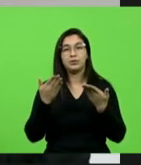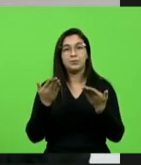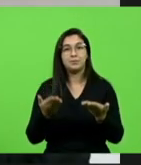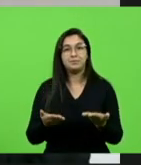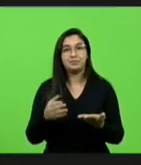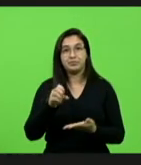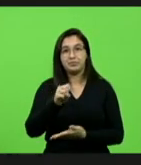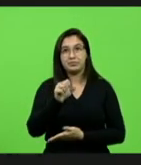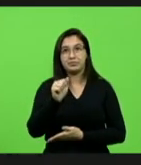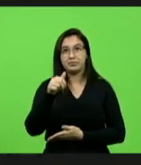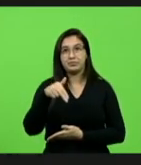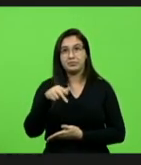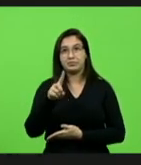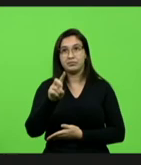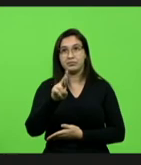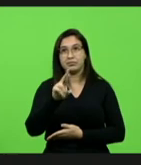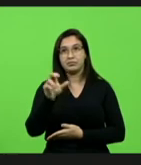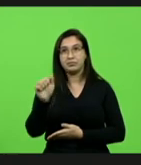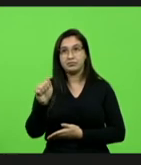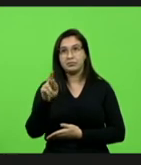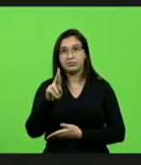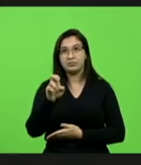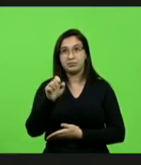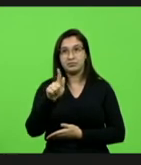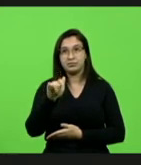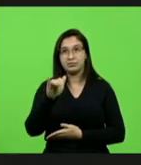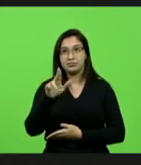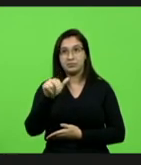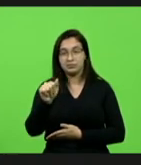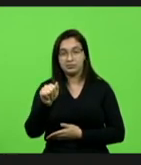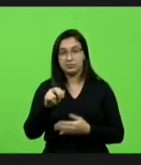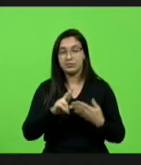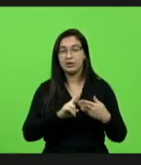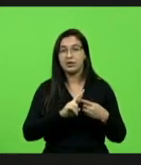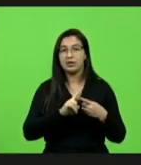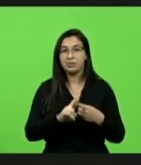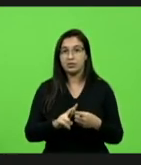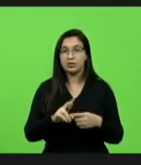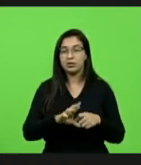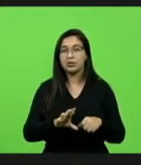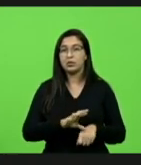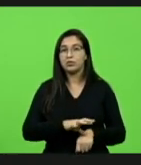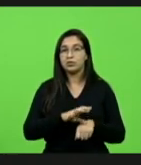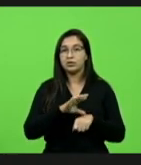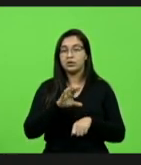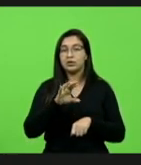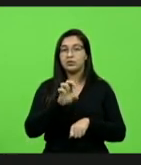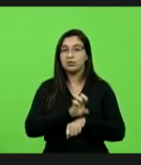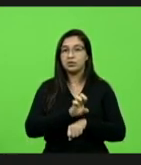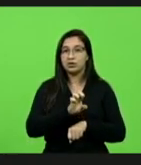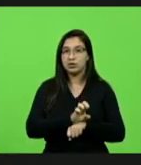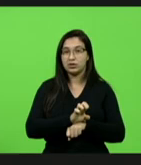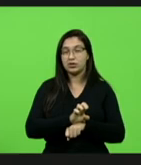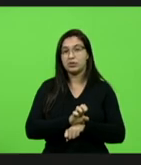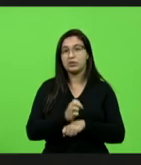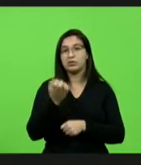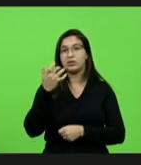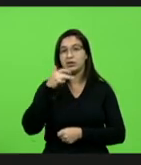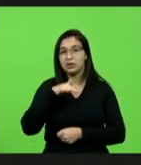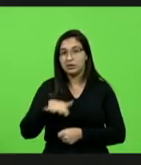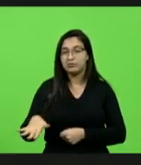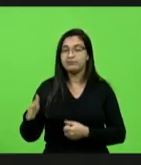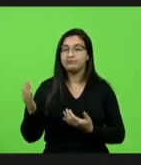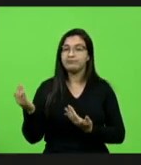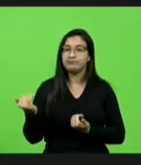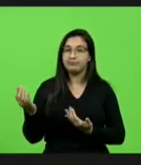Sandra Regina Nazário, que representa neste ato o Conselho Estadual dos Direitos da Criança e do Adolescente de Santa